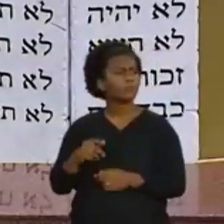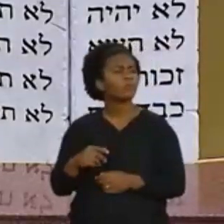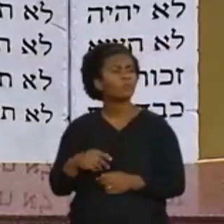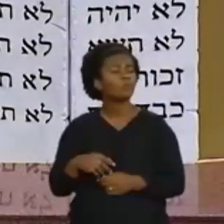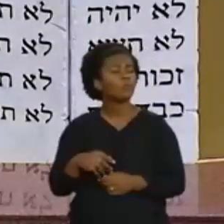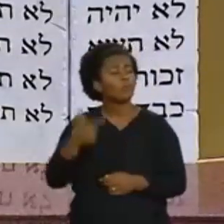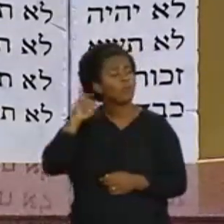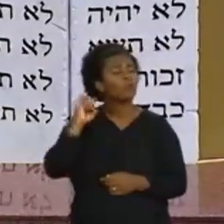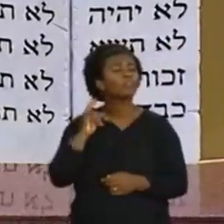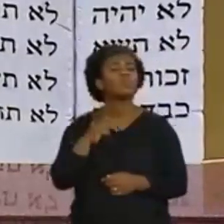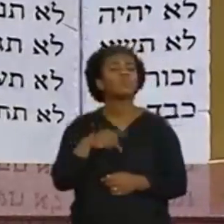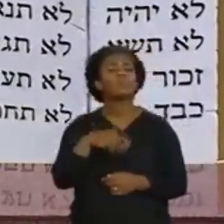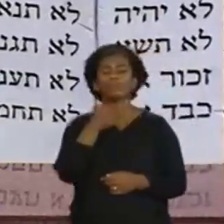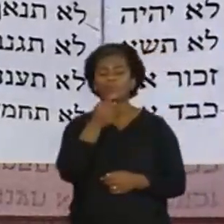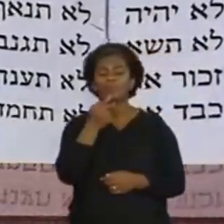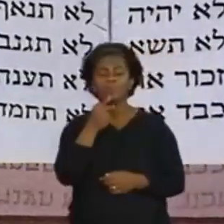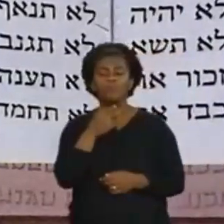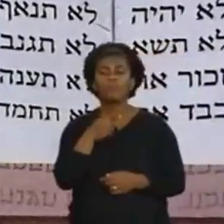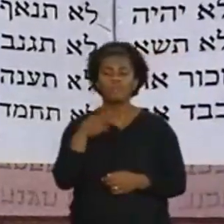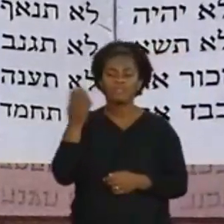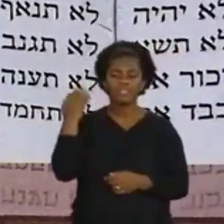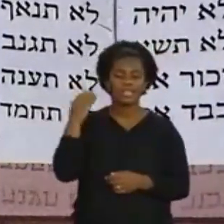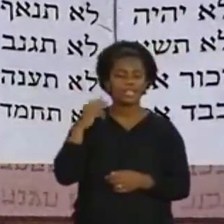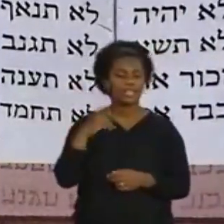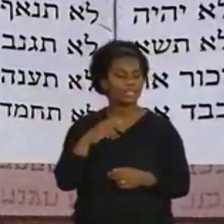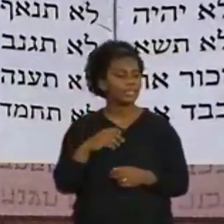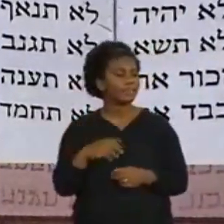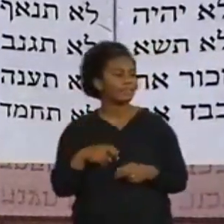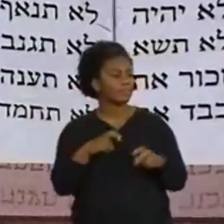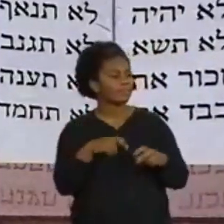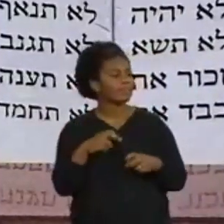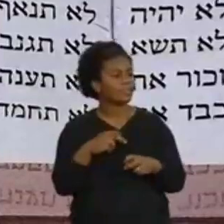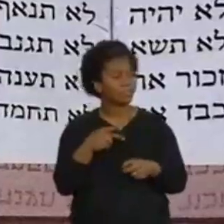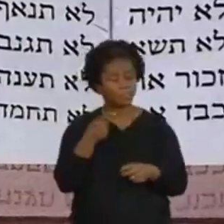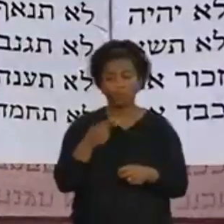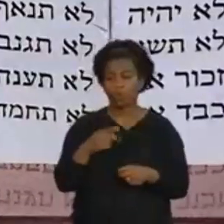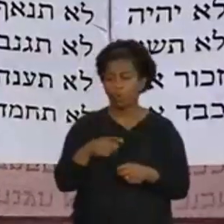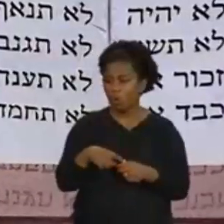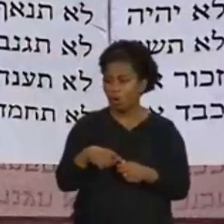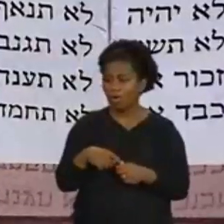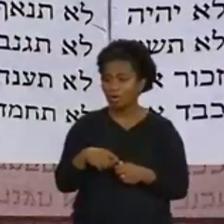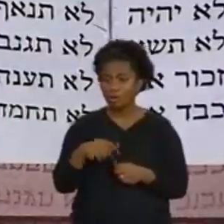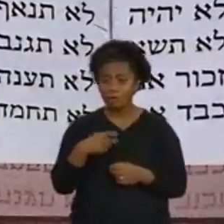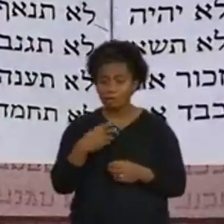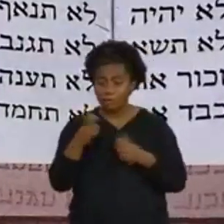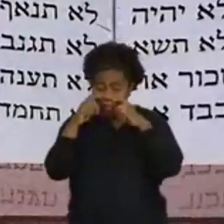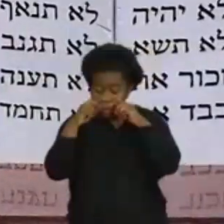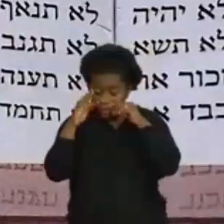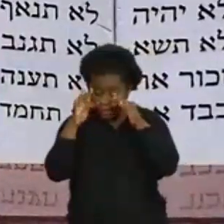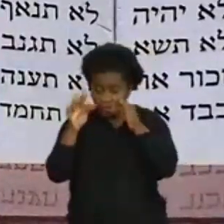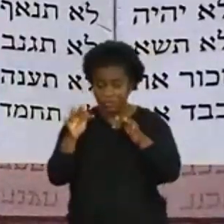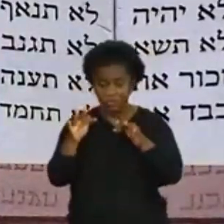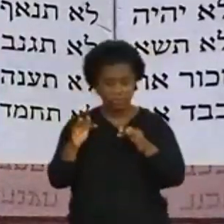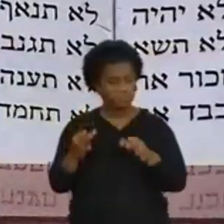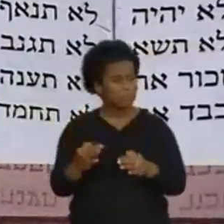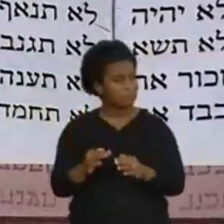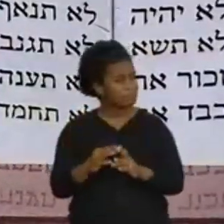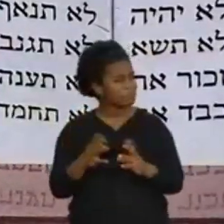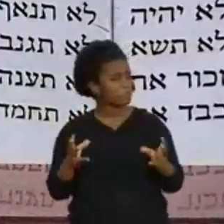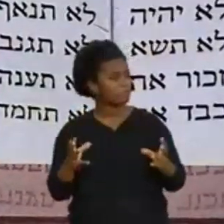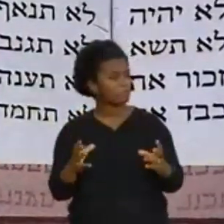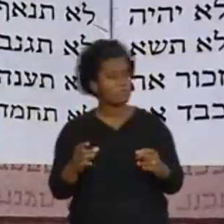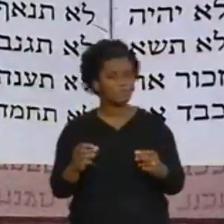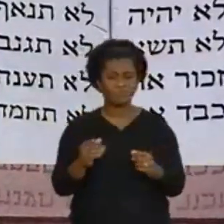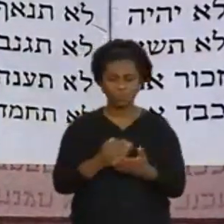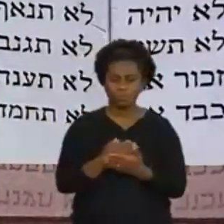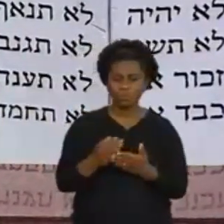lindo, maravilhoso. Ele vai até estar aqui amanhã. Começou a empresa com a lata de tinta e ali começou a arrebentar, fez a